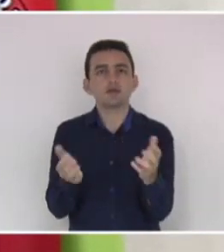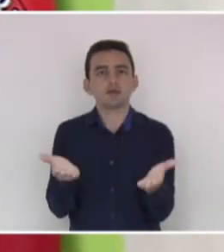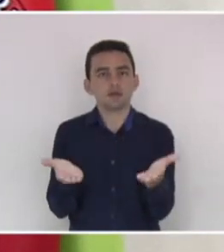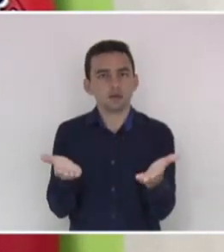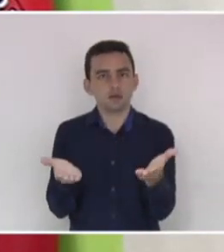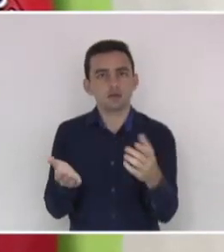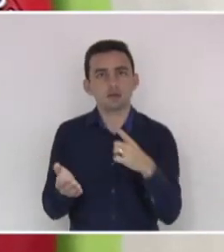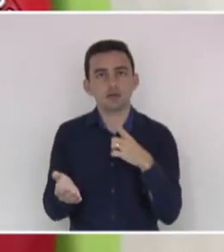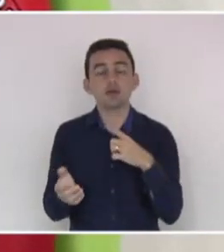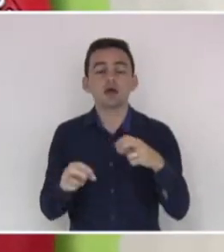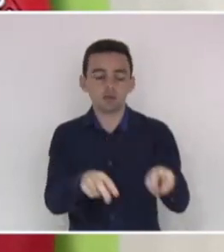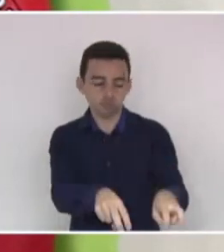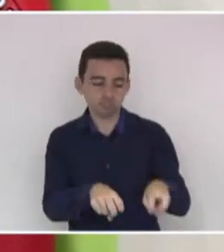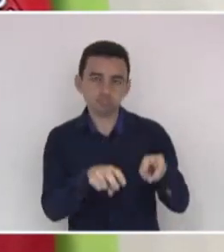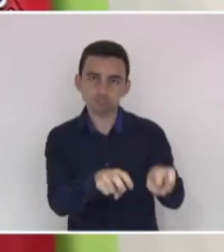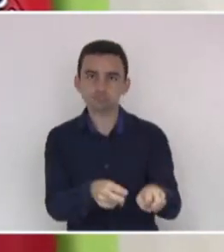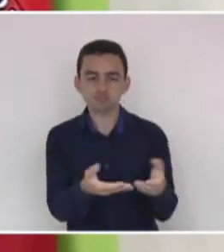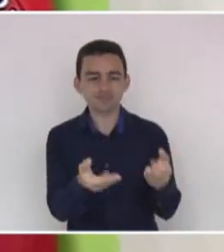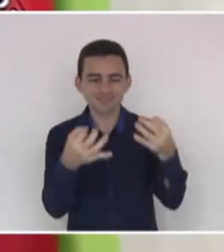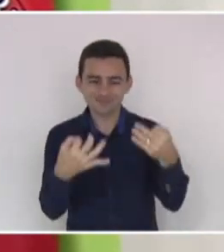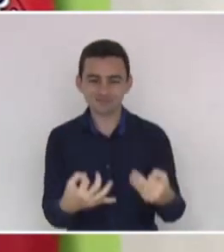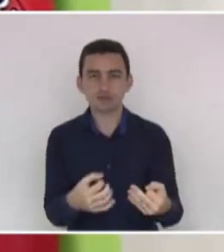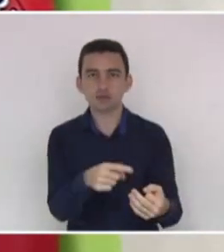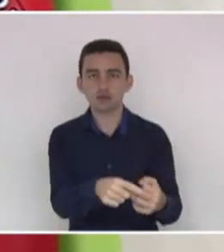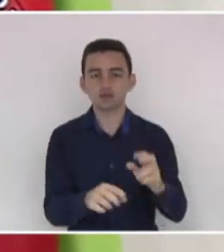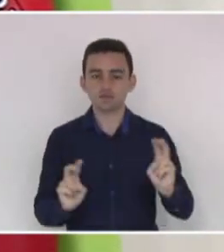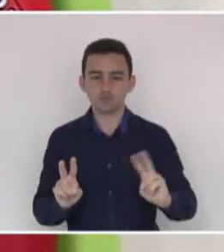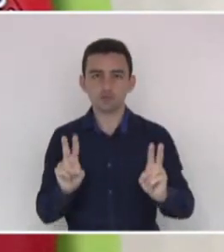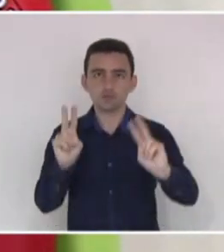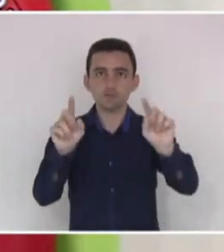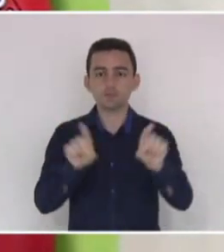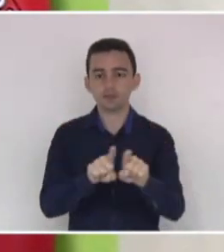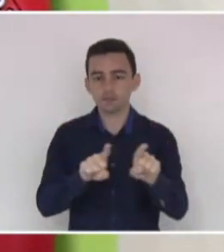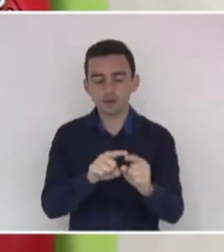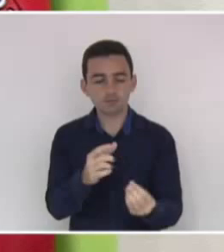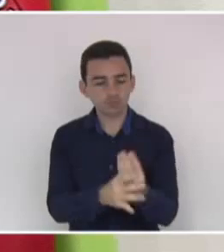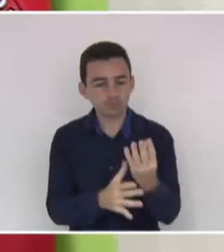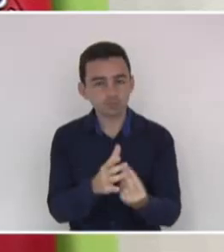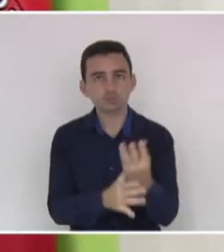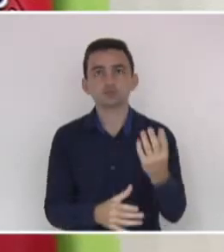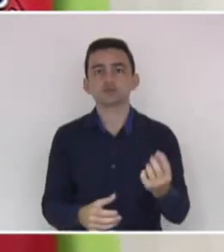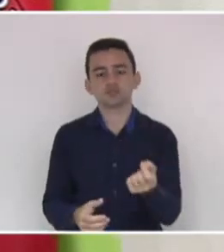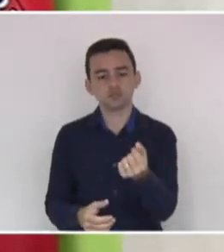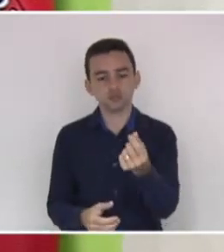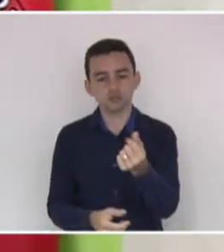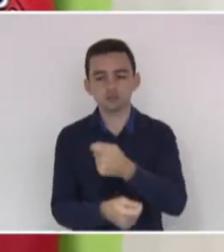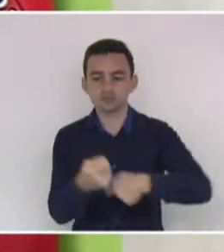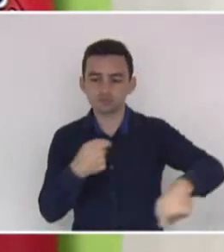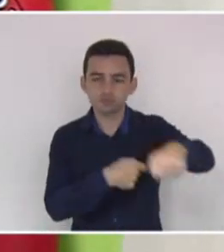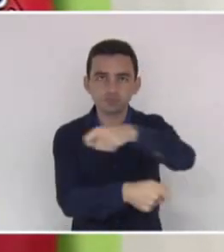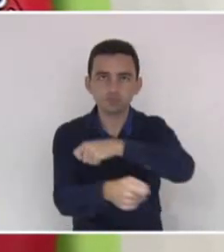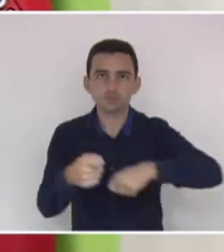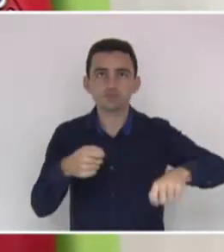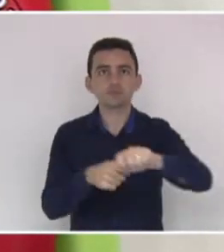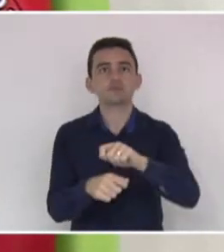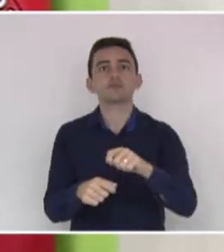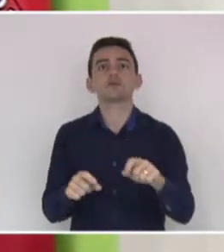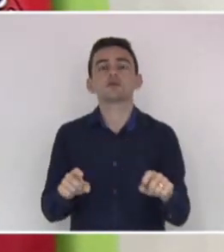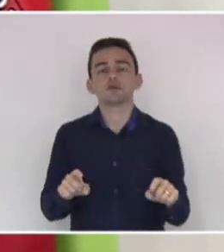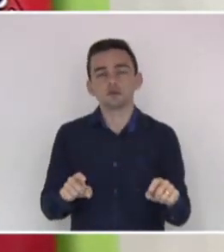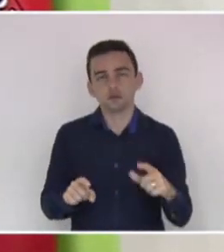grande demonstração na valorização e na produção, na geração de riqueza e nas divisas que o Brasil